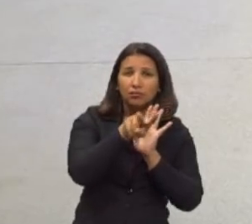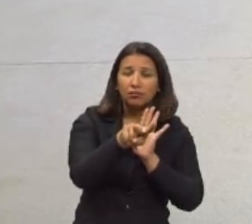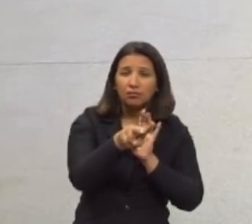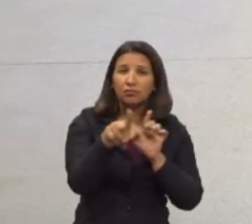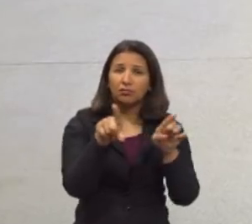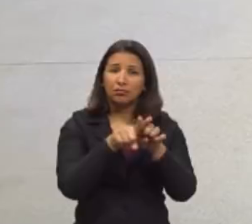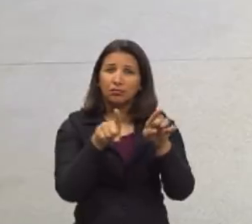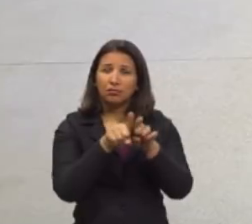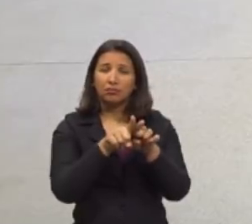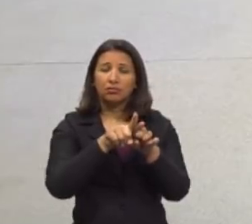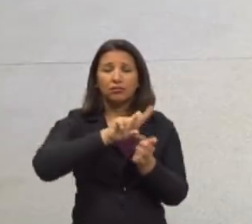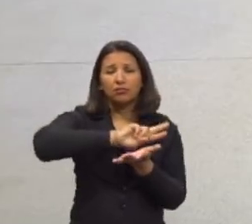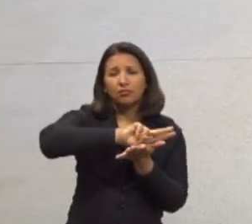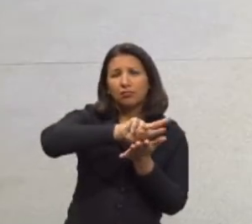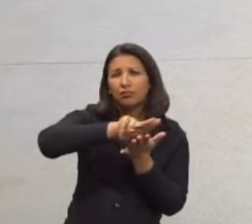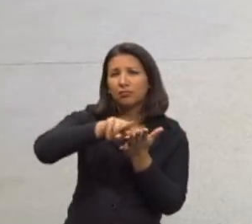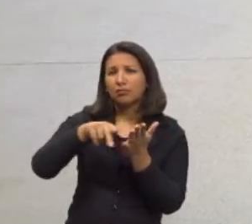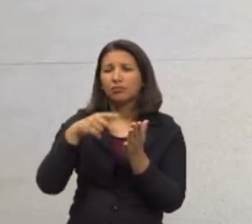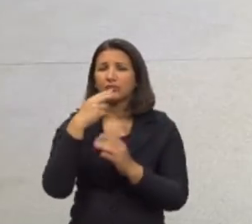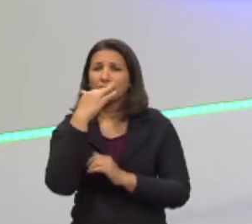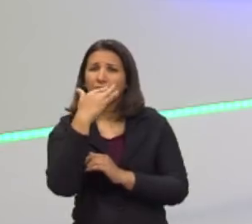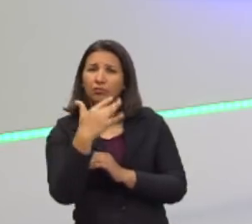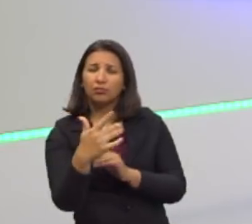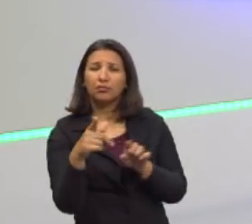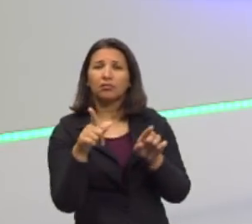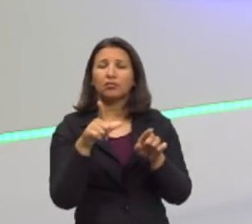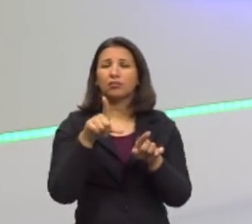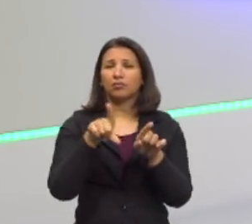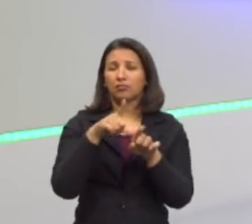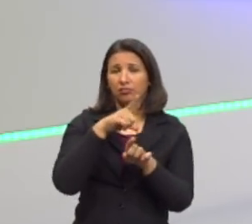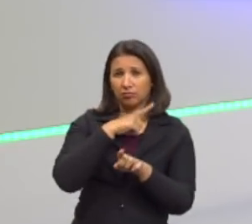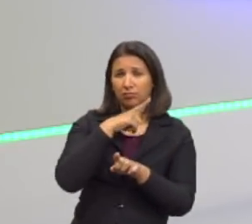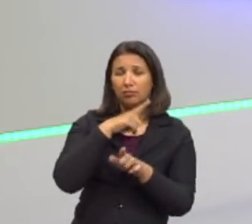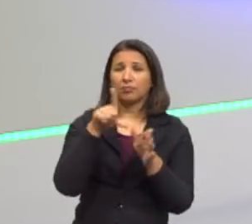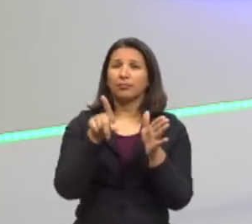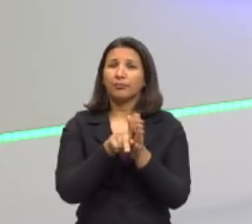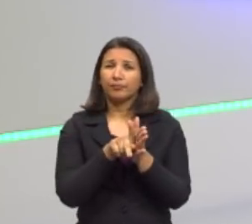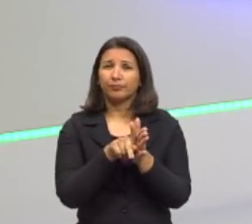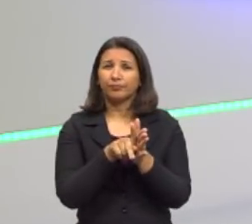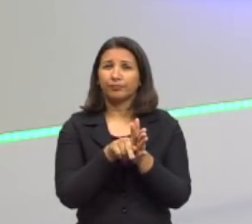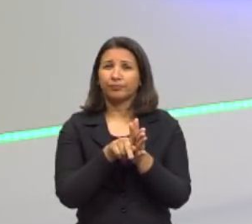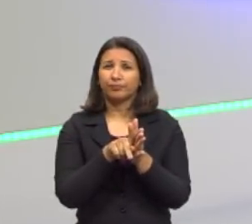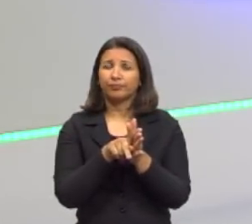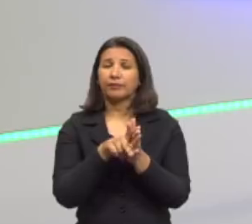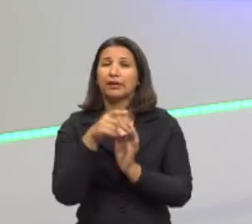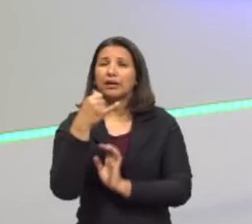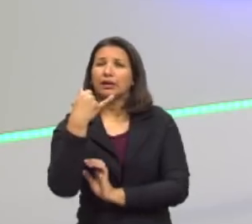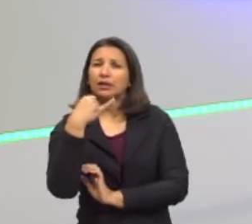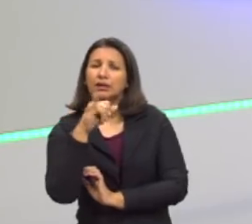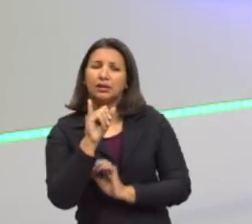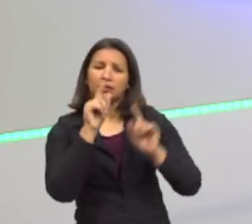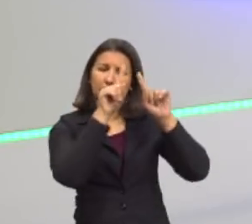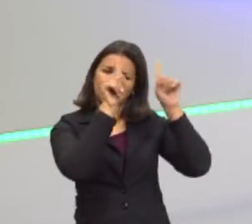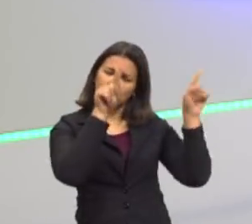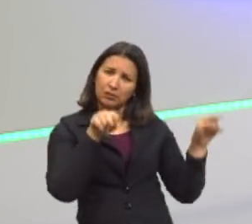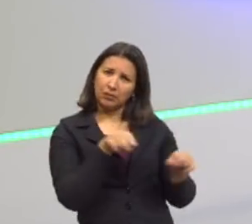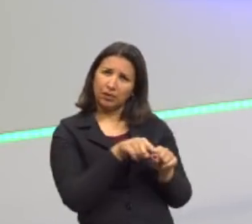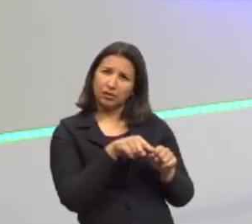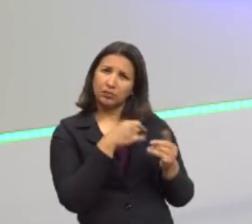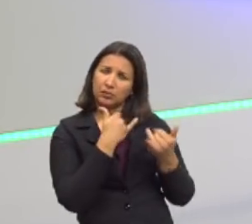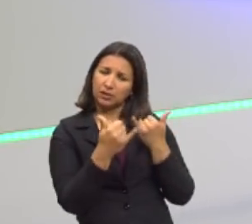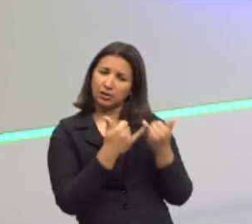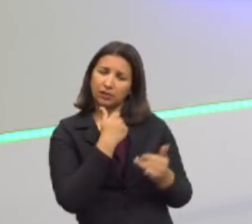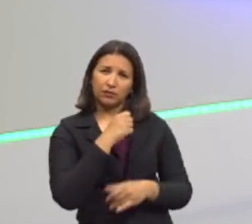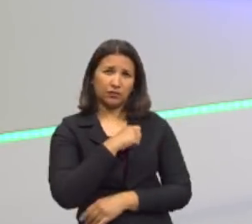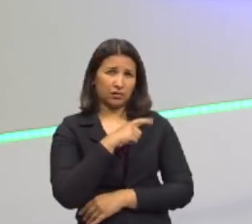as cores que ele tem, reflete o branco, certo? Então, se o quadro fosse azul, ele receberia luz